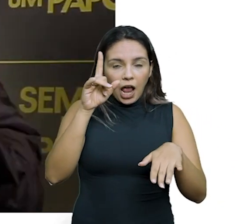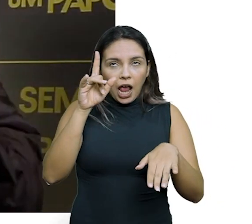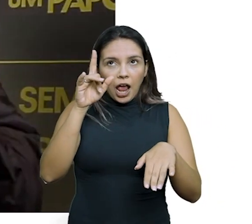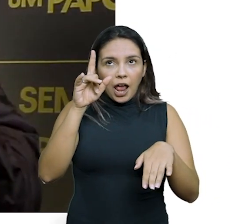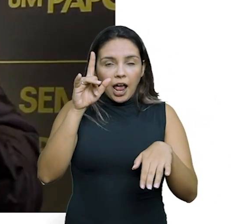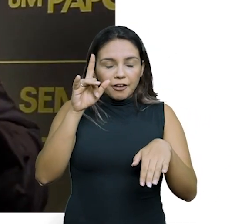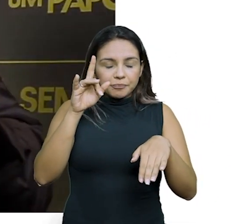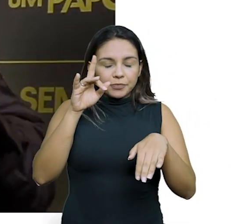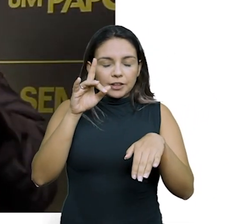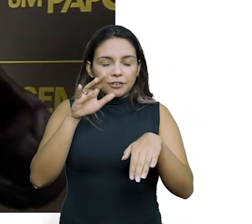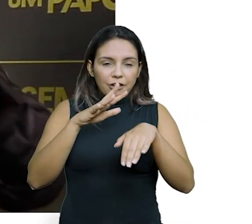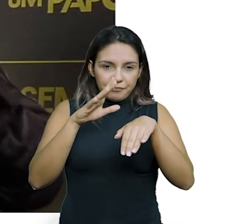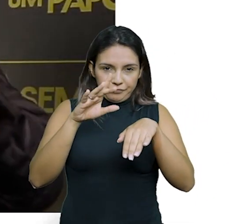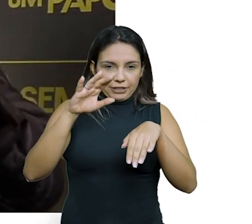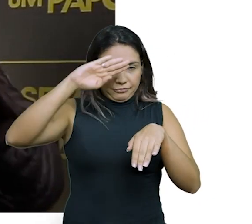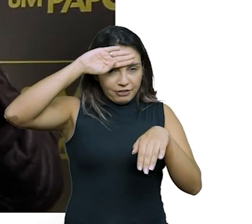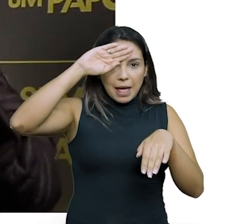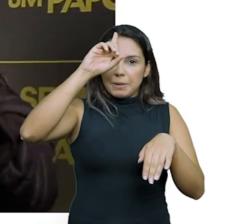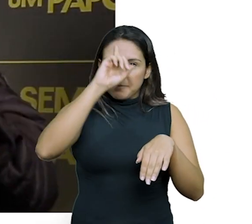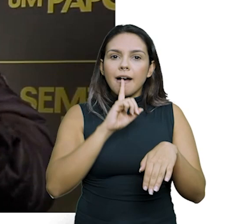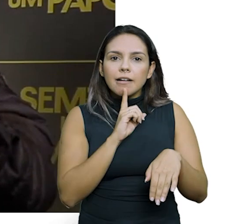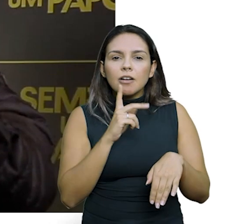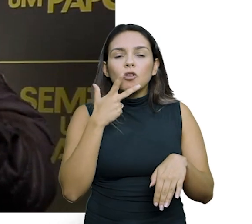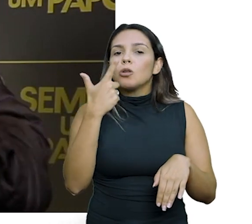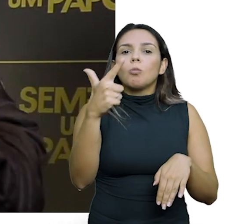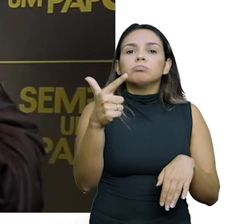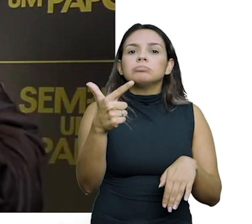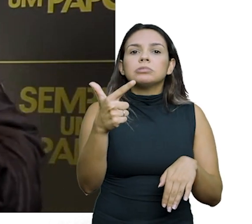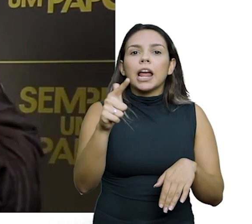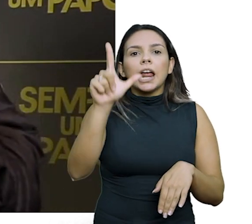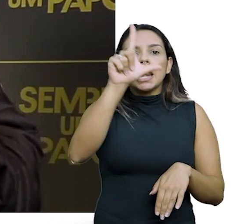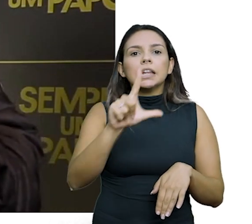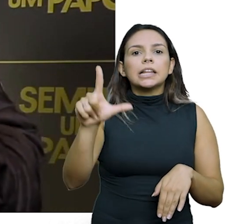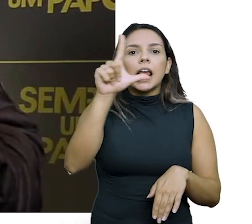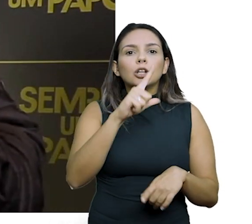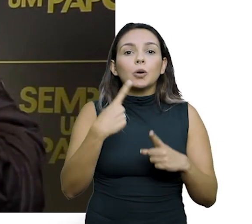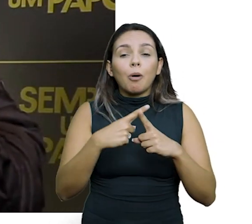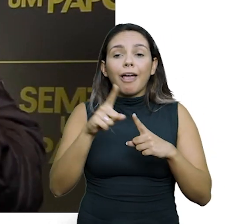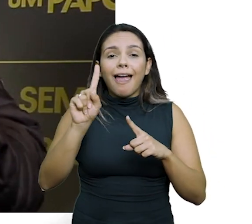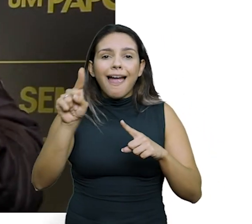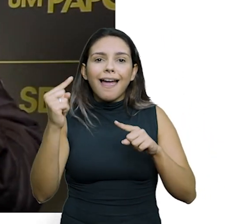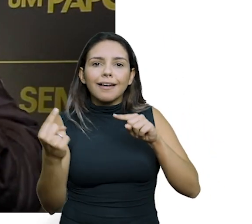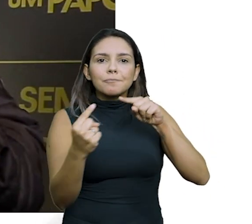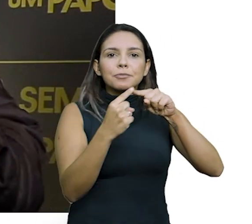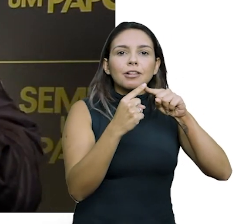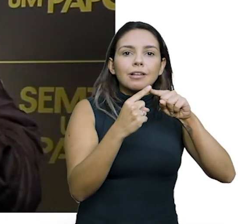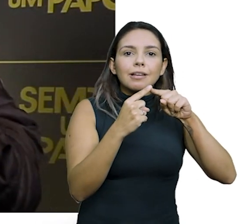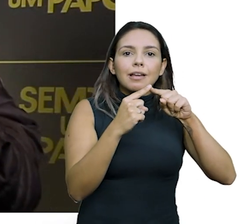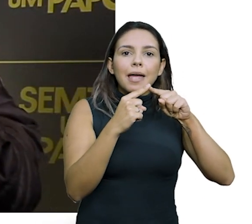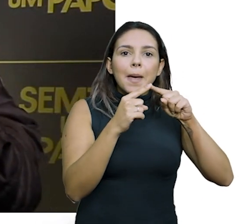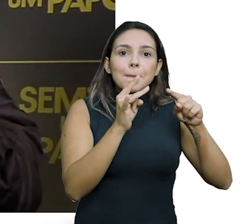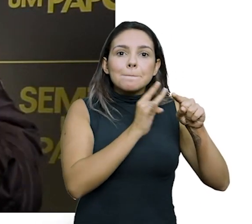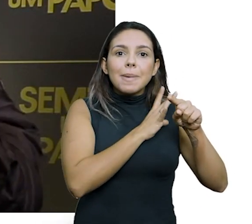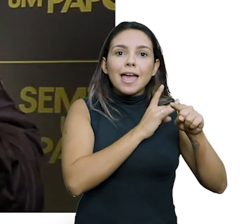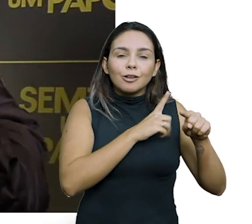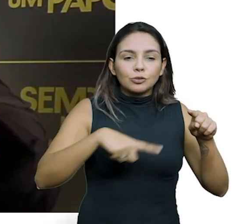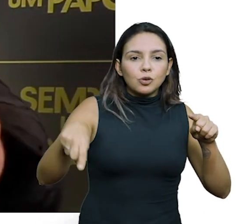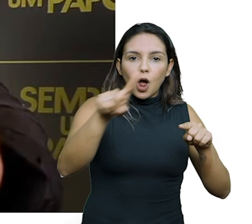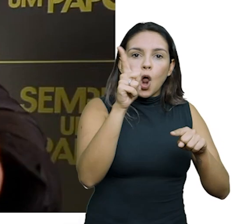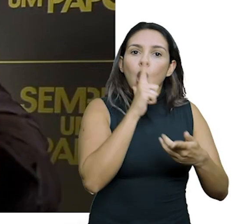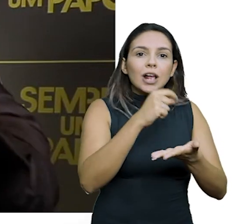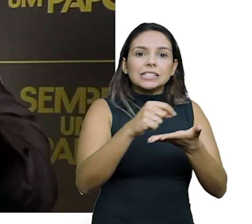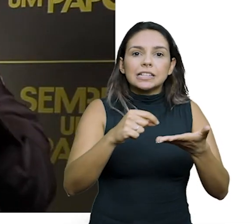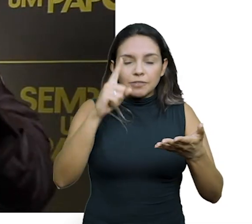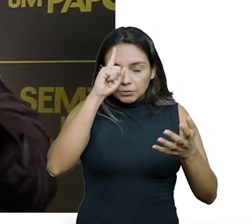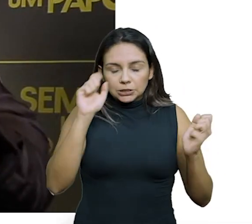digamos assim, criativa, ela está de fato associada ao fator medo. Porque o que nos impede de